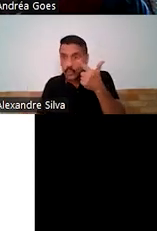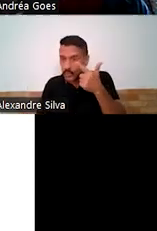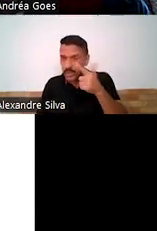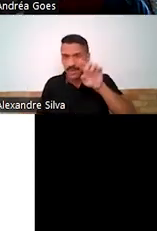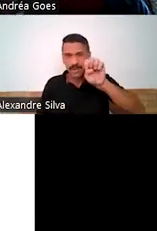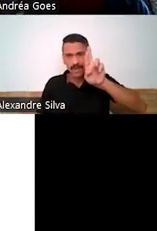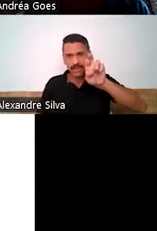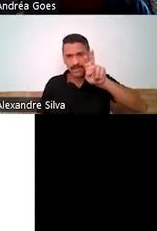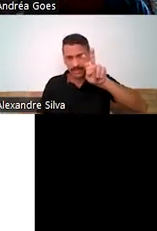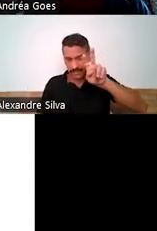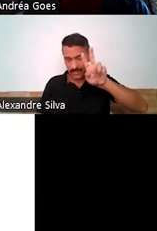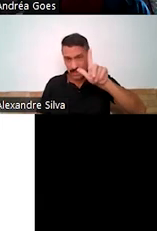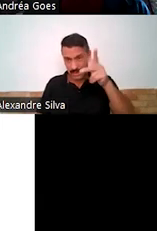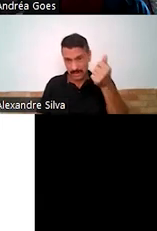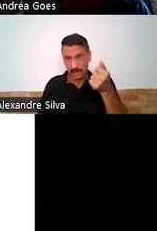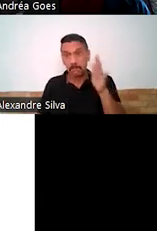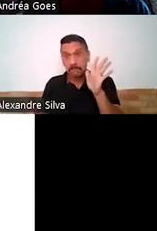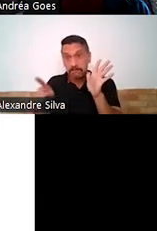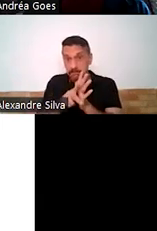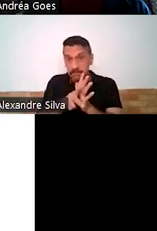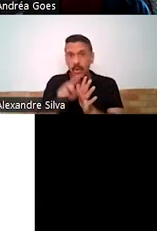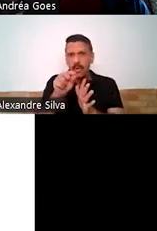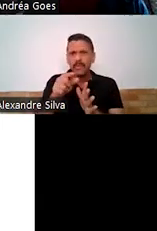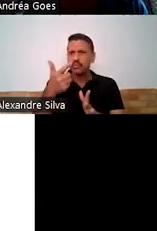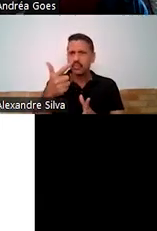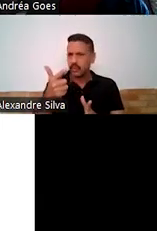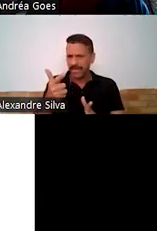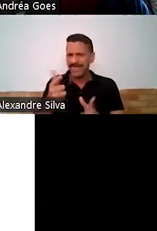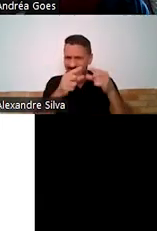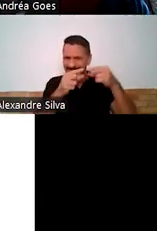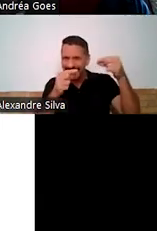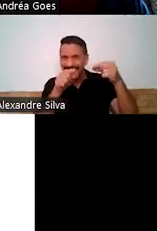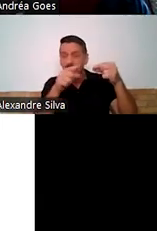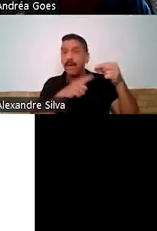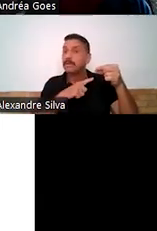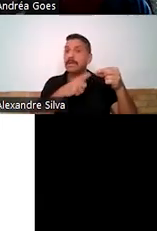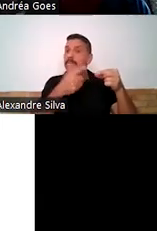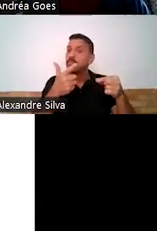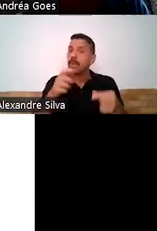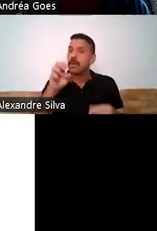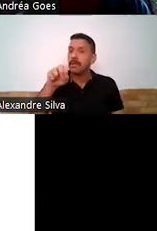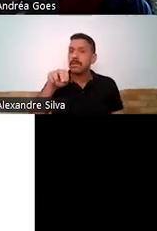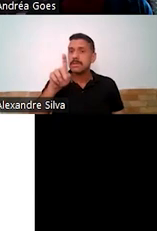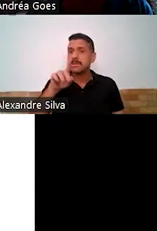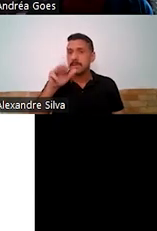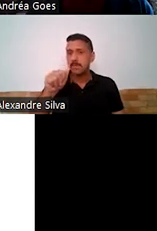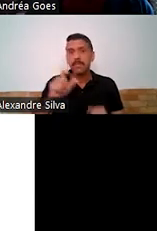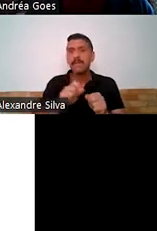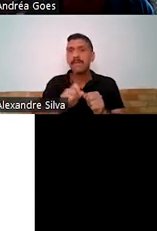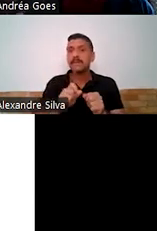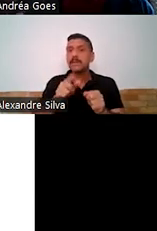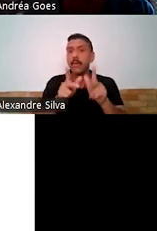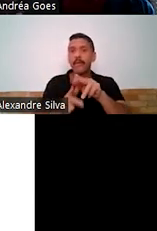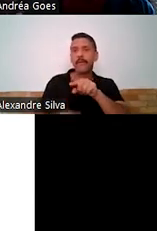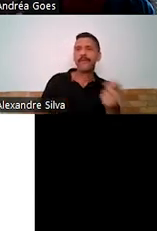um gene mutado para essa enzima aqui, não tinham a enzima para exercer a função.